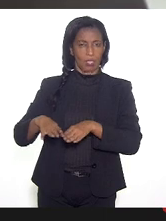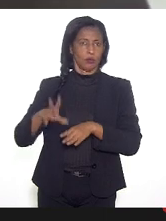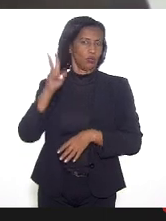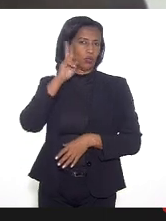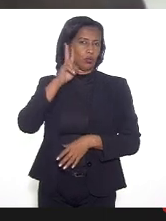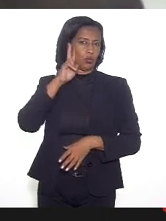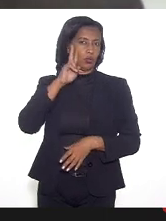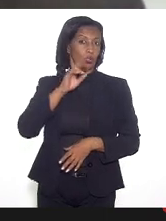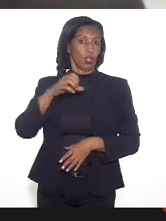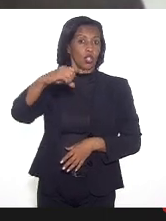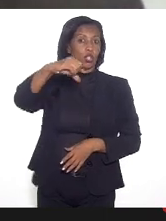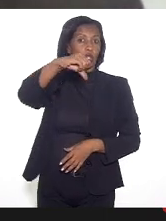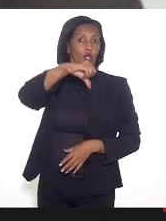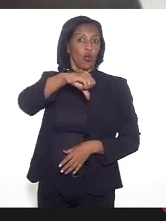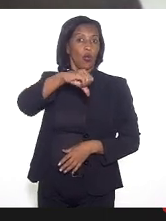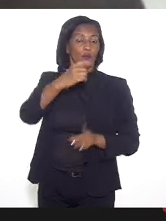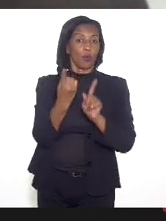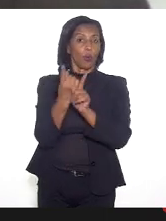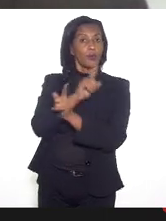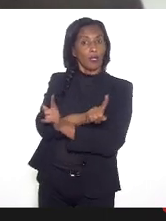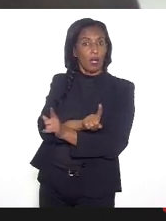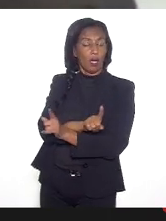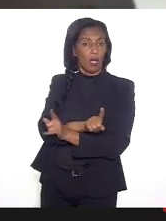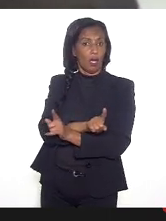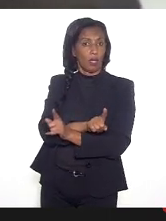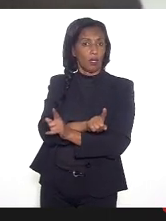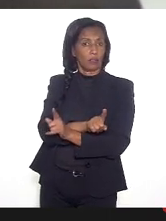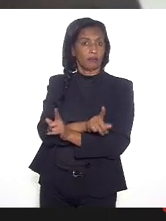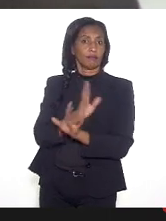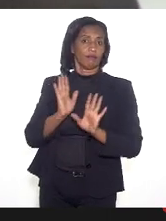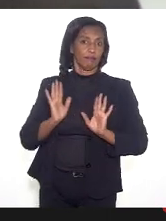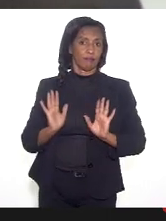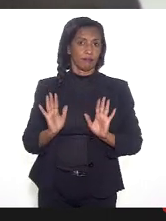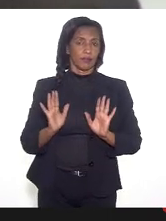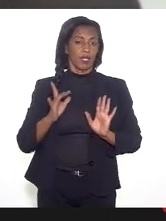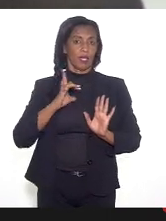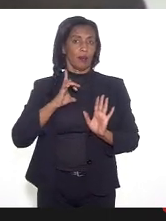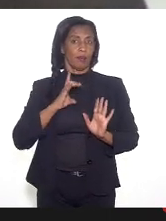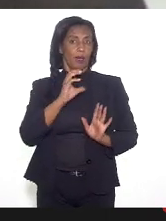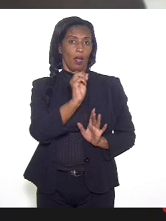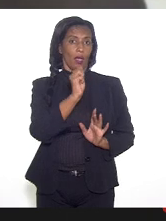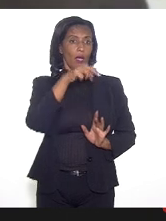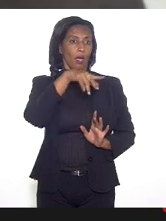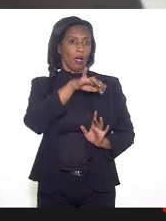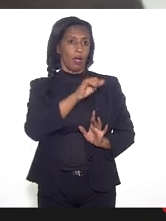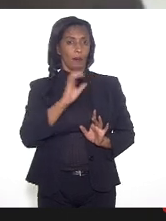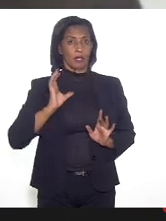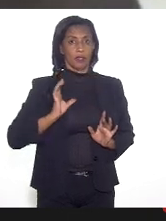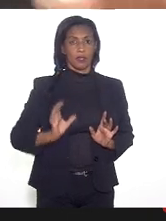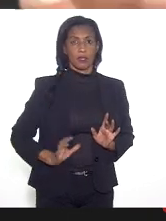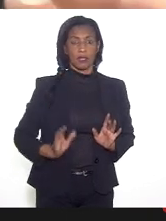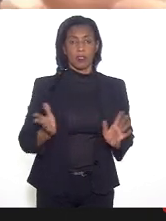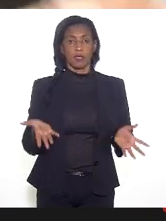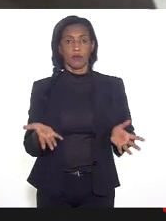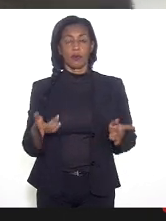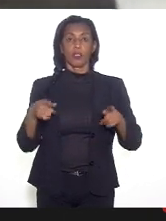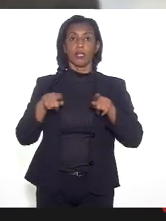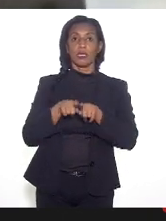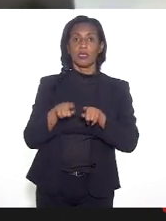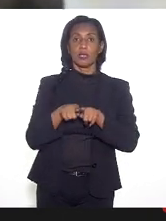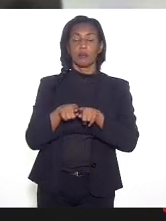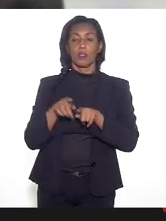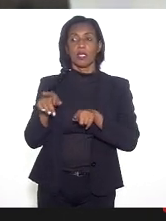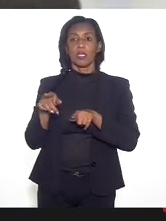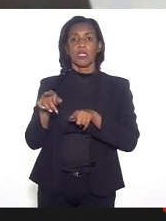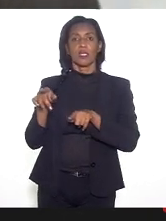história e 9 questões contrárias. Há divergência entre as câmaras cíveis e justamente esse dispositivo